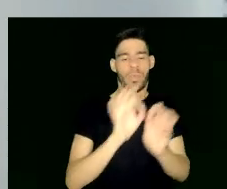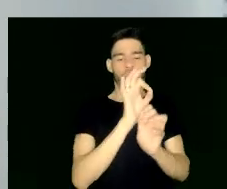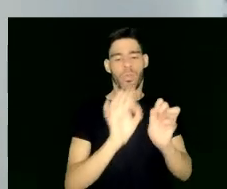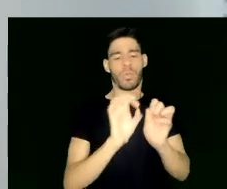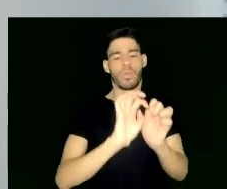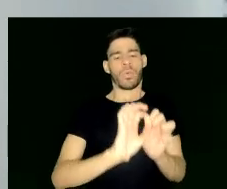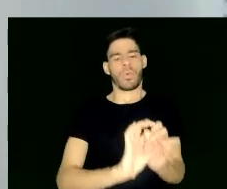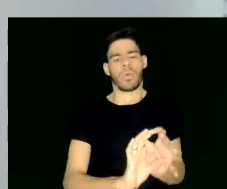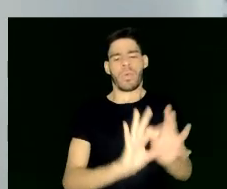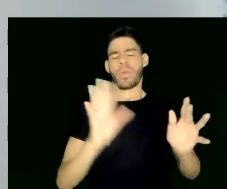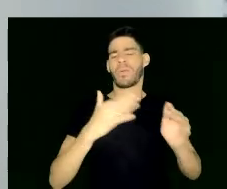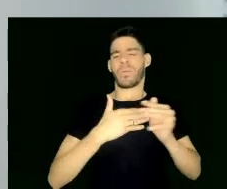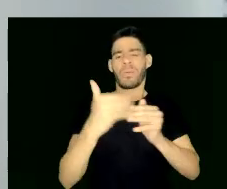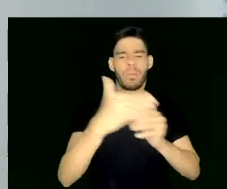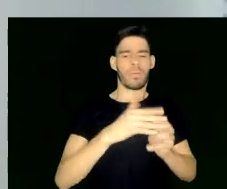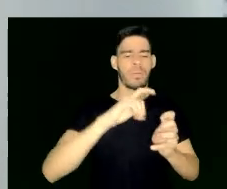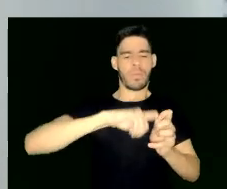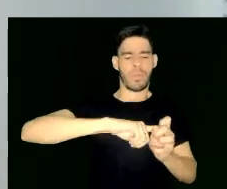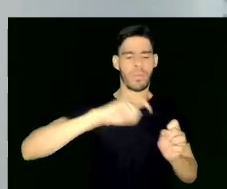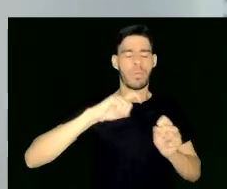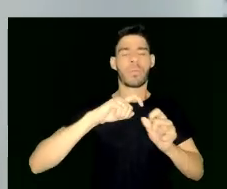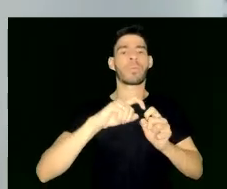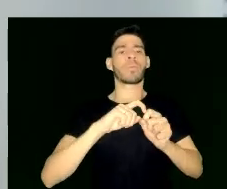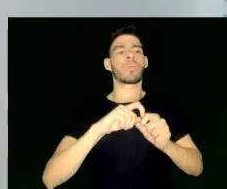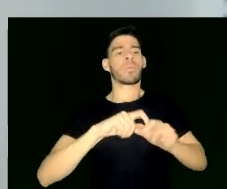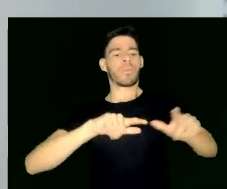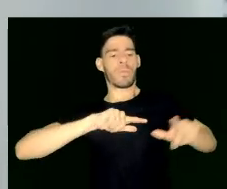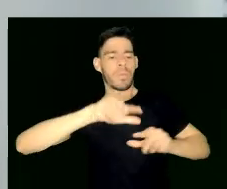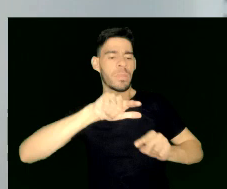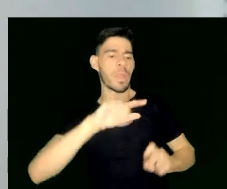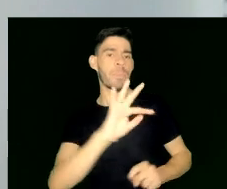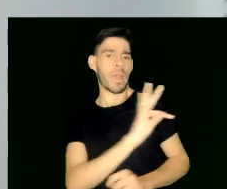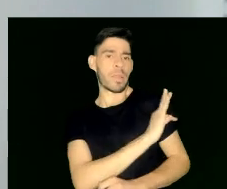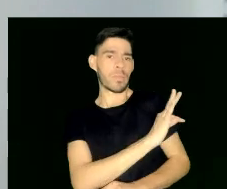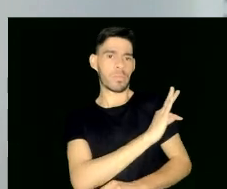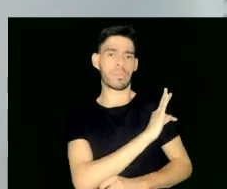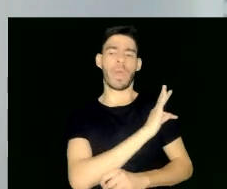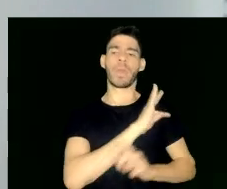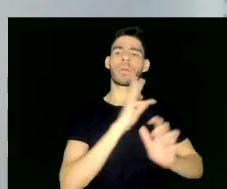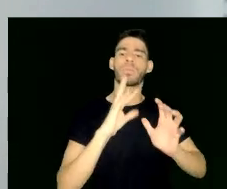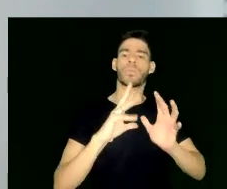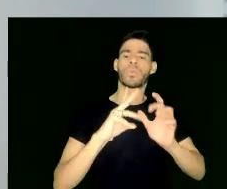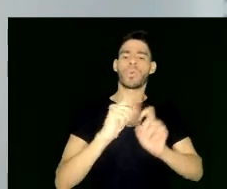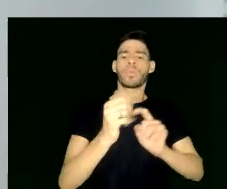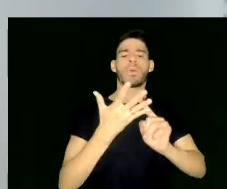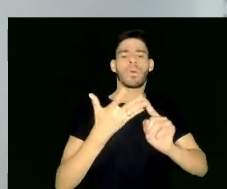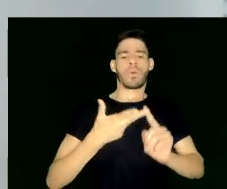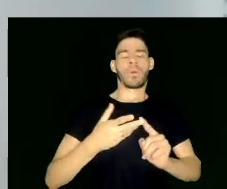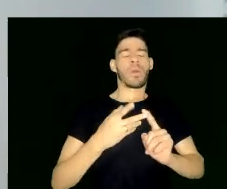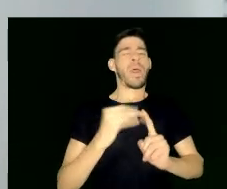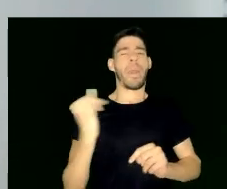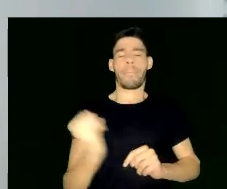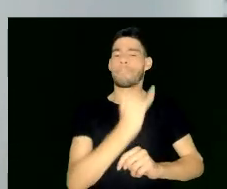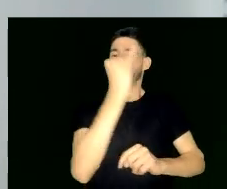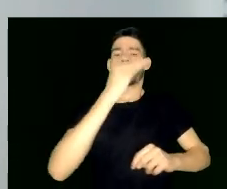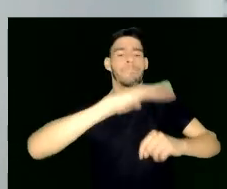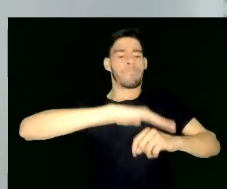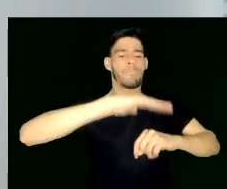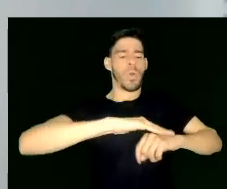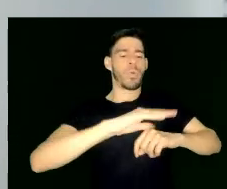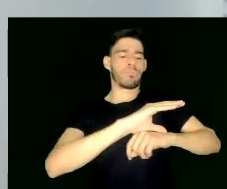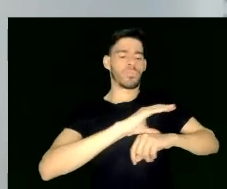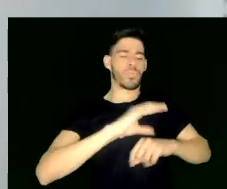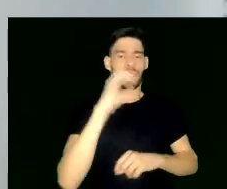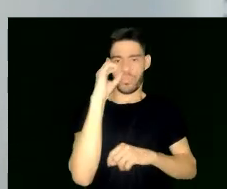A autonomia, a independência, o trabalho técnico de todas essas carreiras é essencial para o constitucionalismo